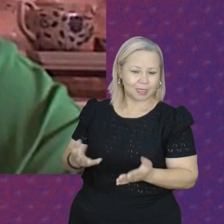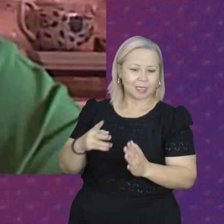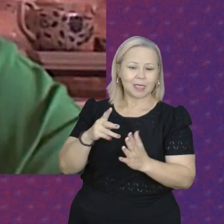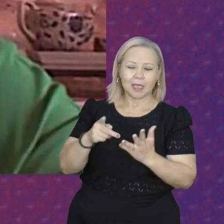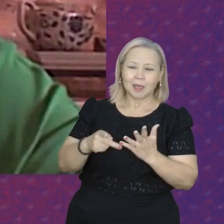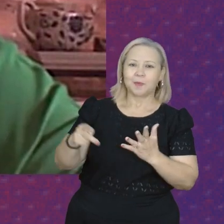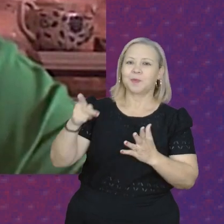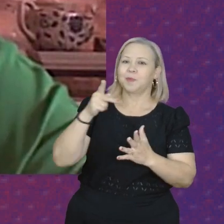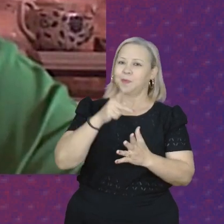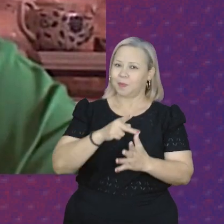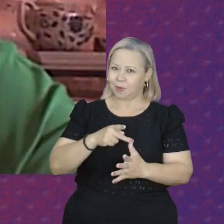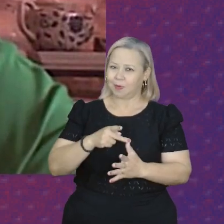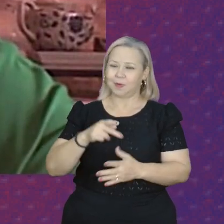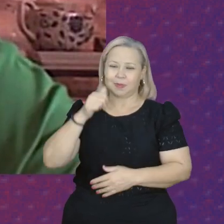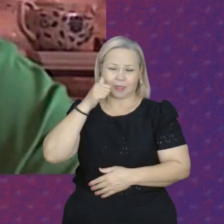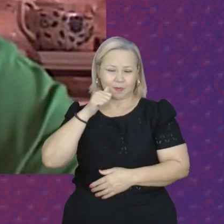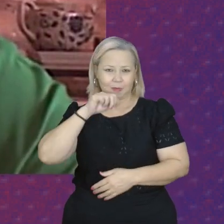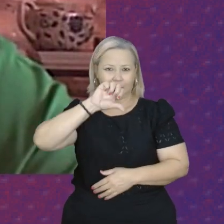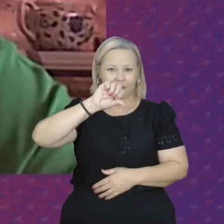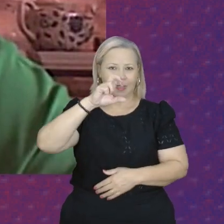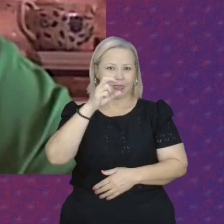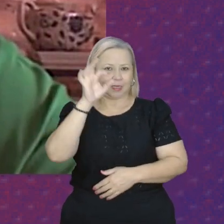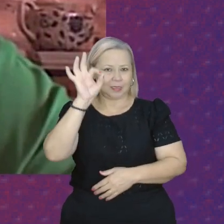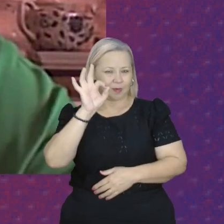as mulheres, 95%